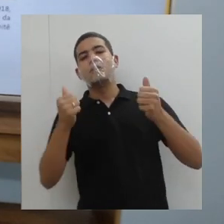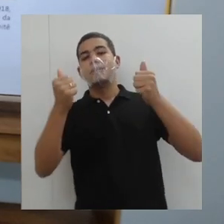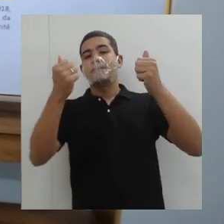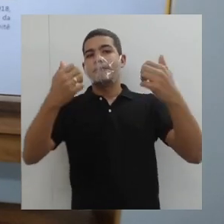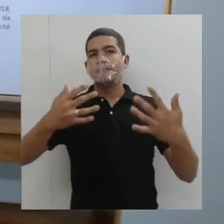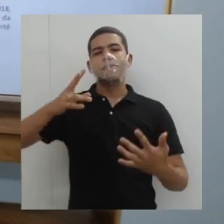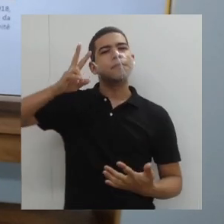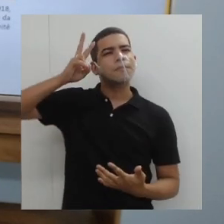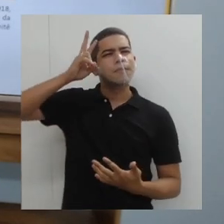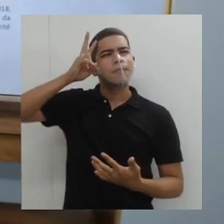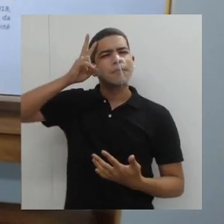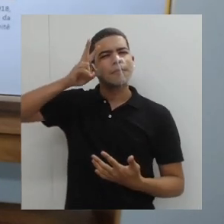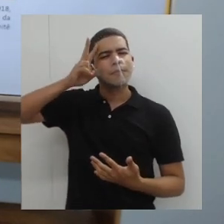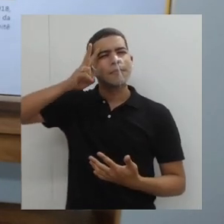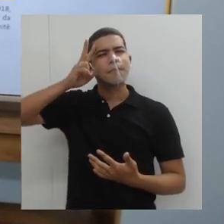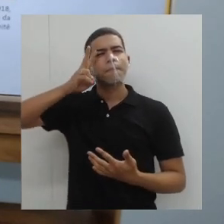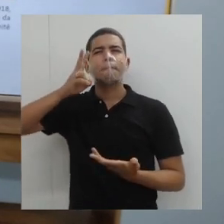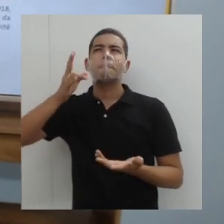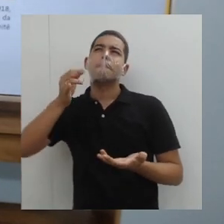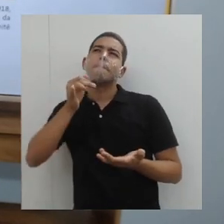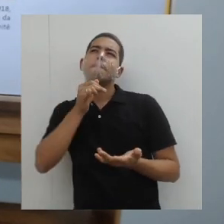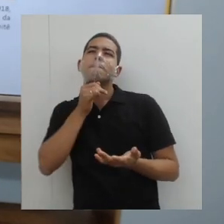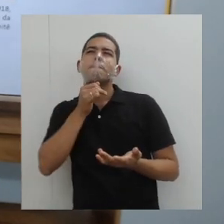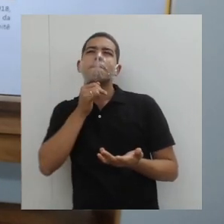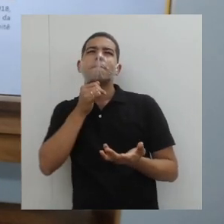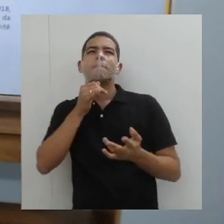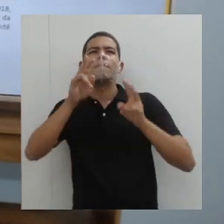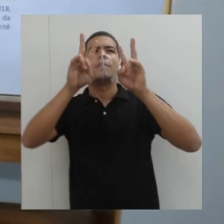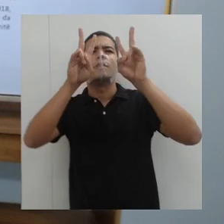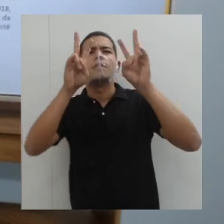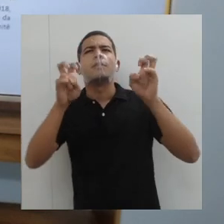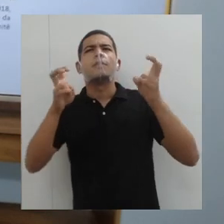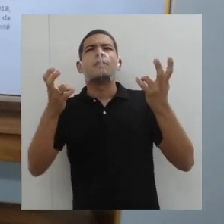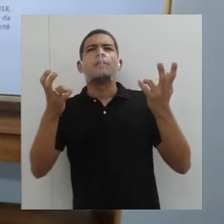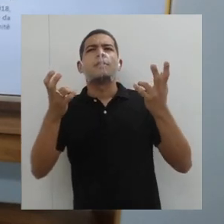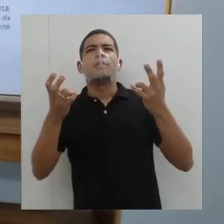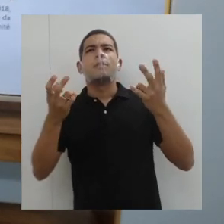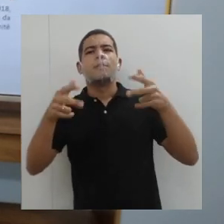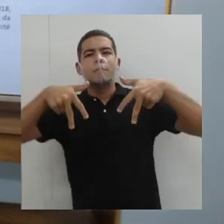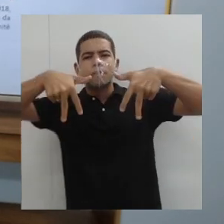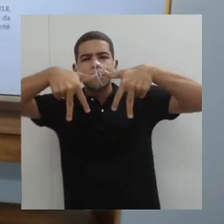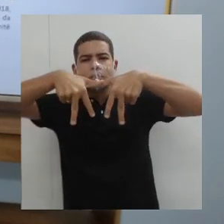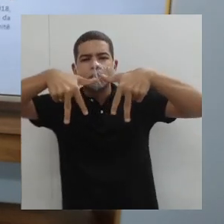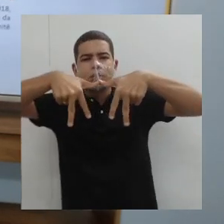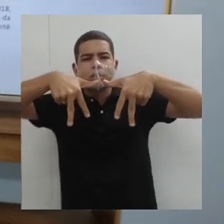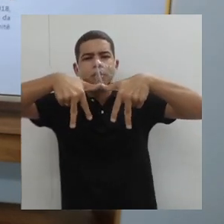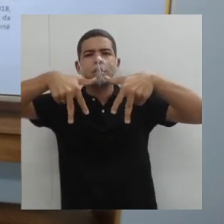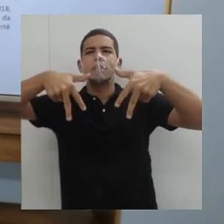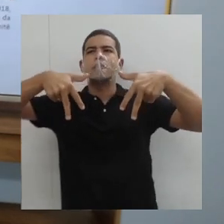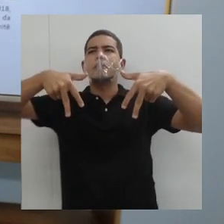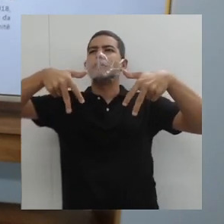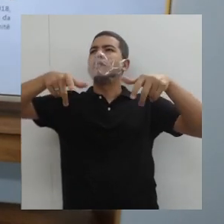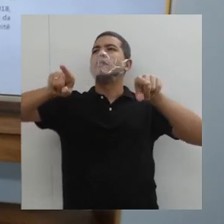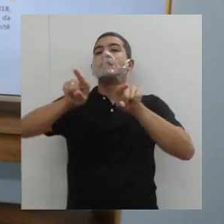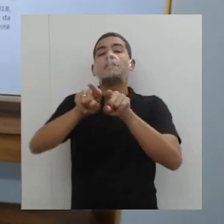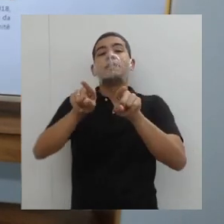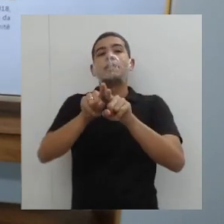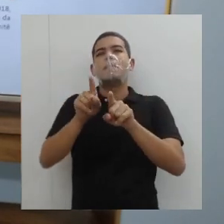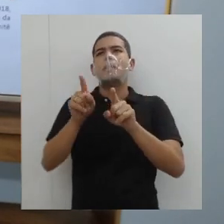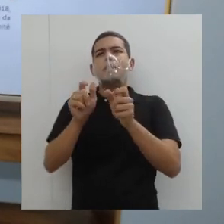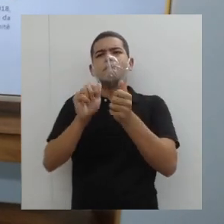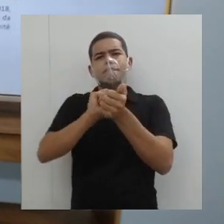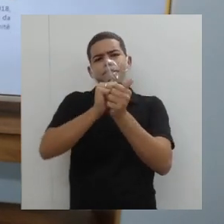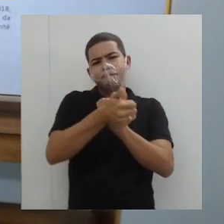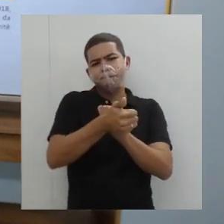agora... por que a gente está falando sobre a questão de gênero e o que é que isso tem a ver com